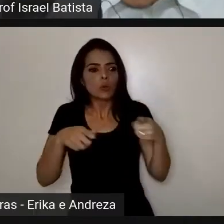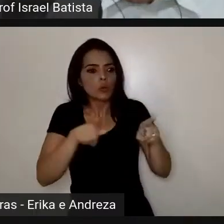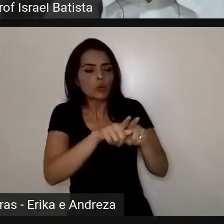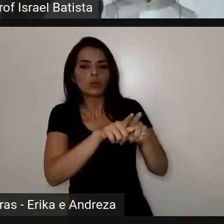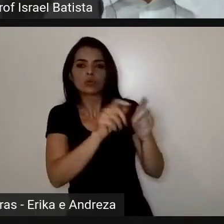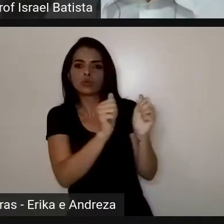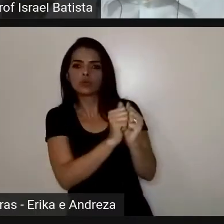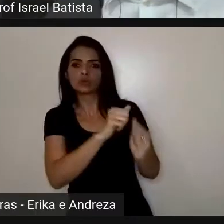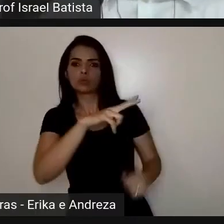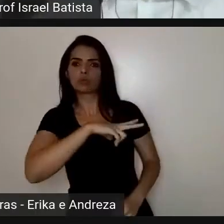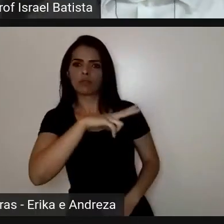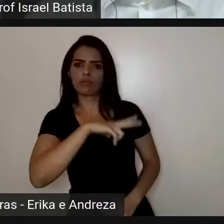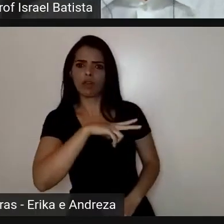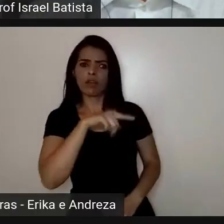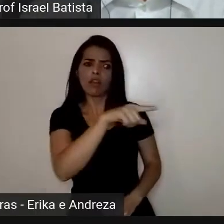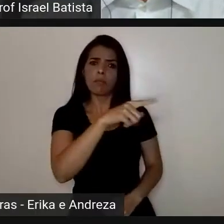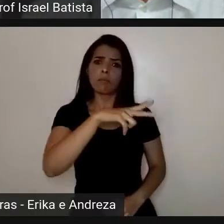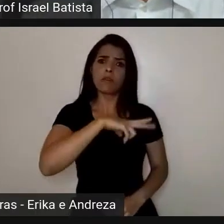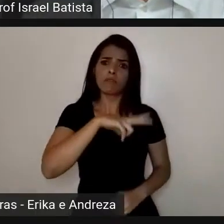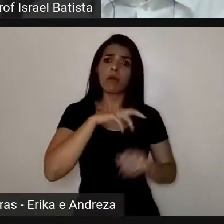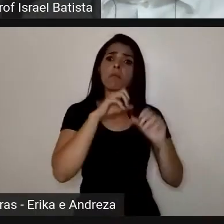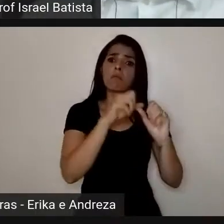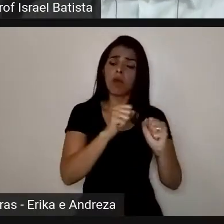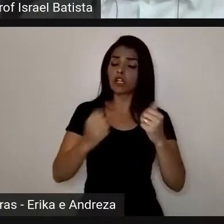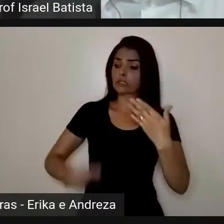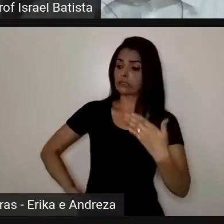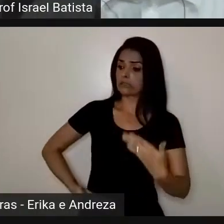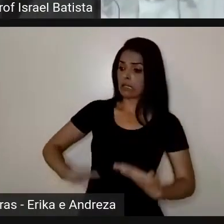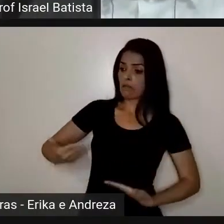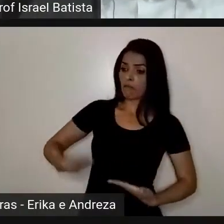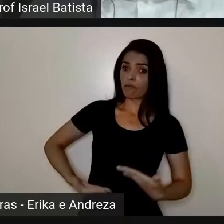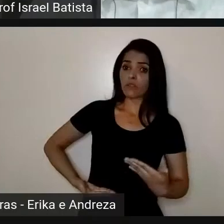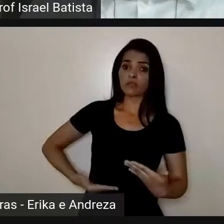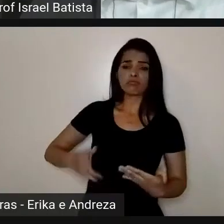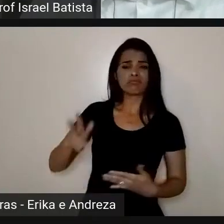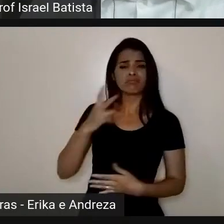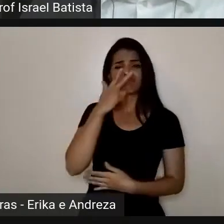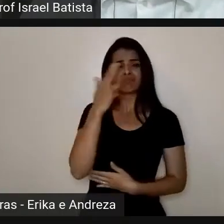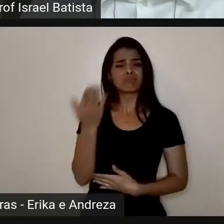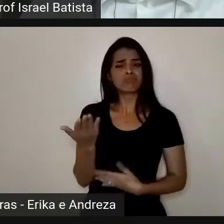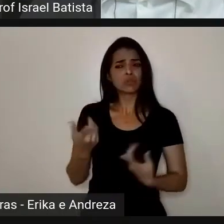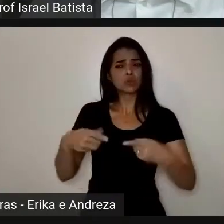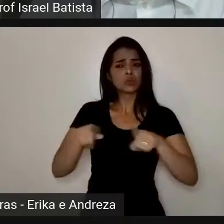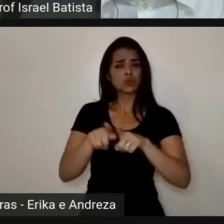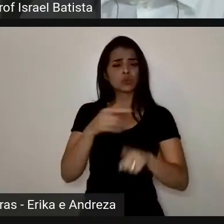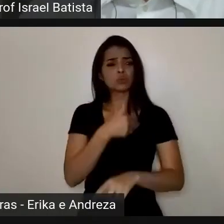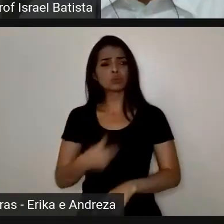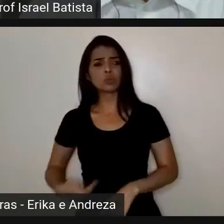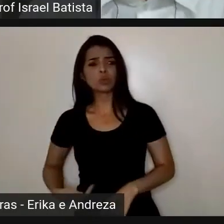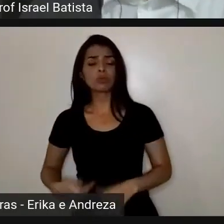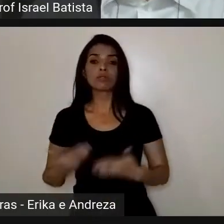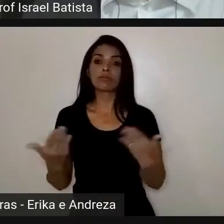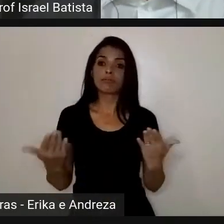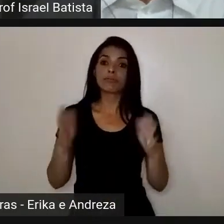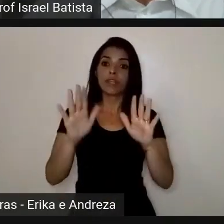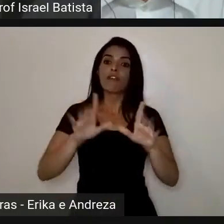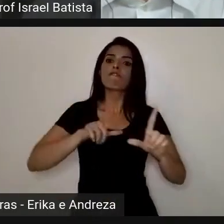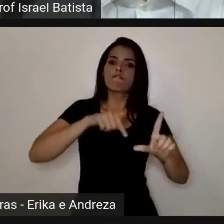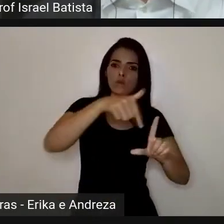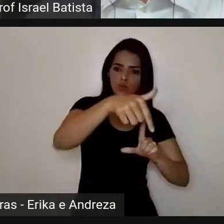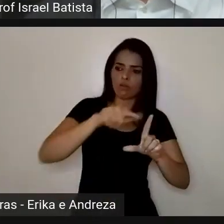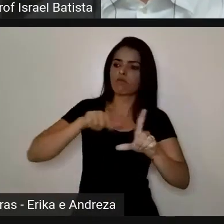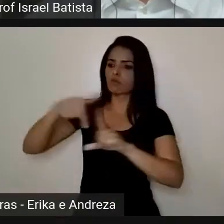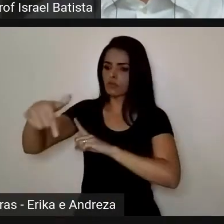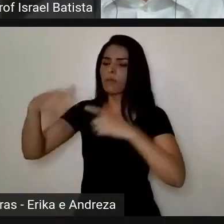privada, onde a iniciativa privada puder prestar o serviço, não me parece adequado, né? Quer dizer, existem funções que